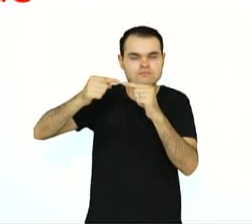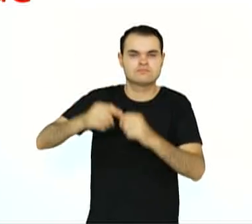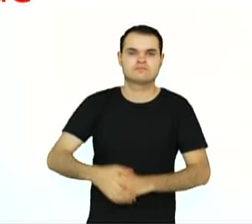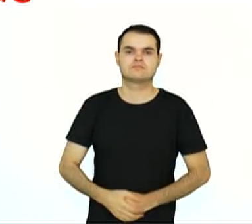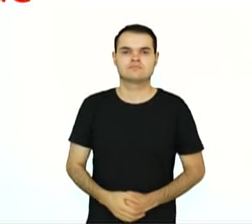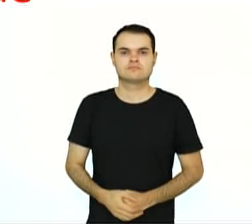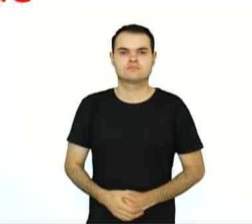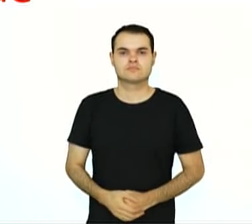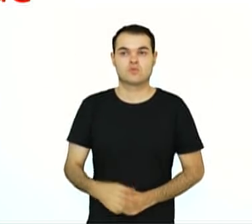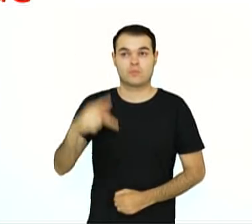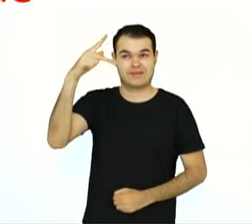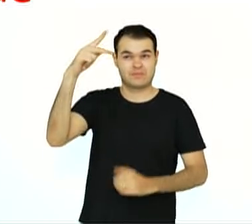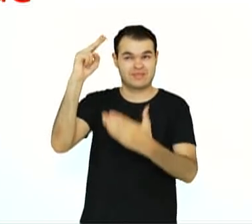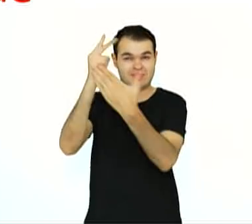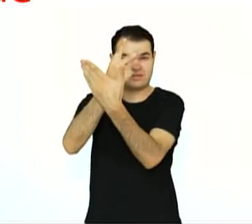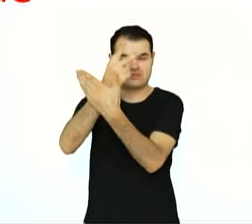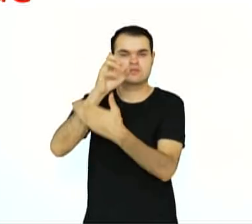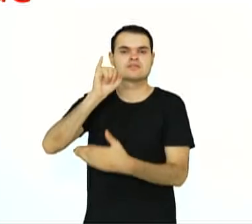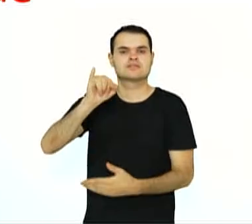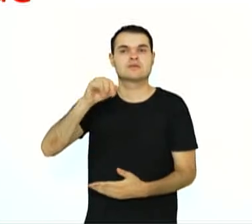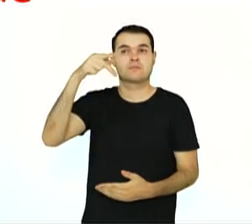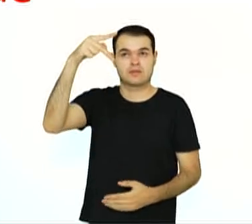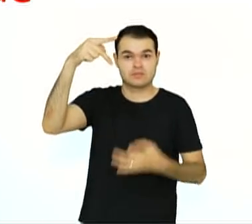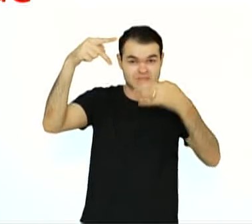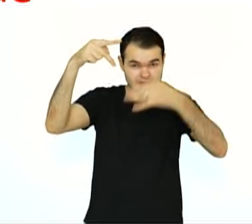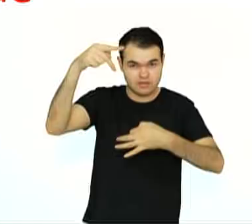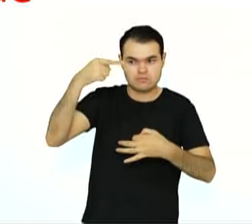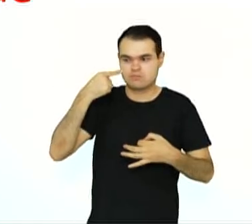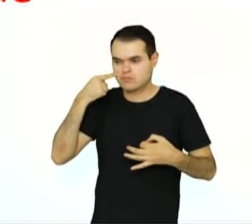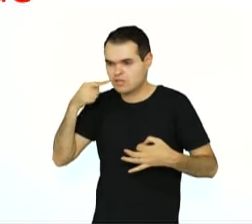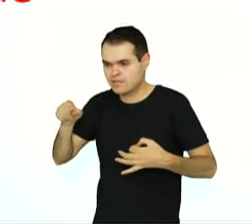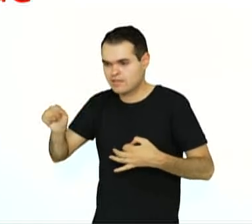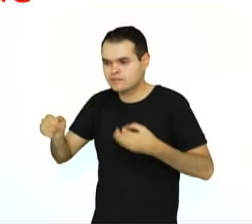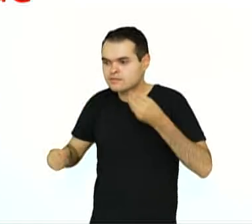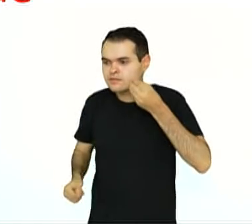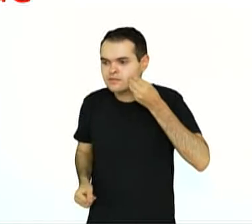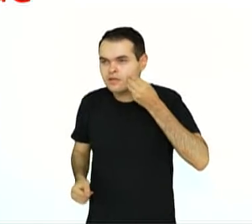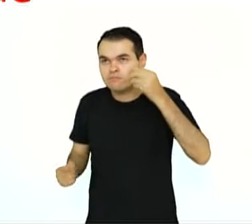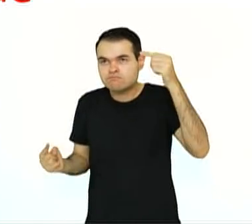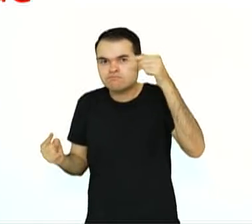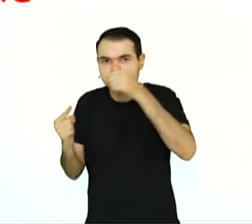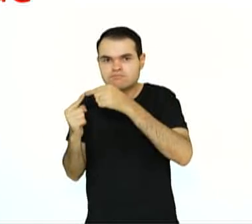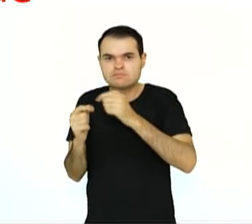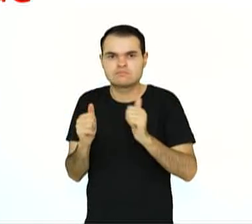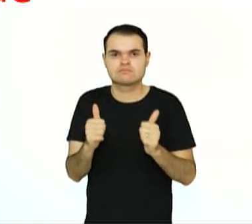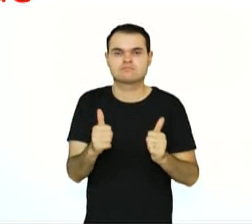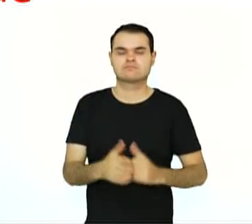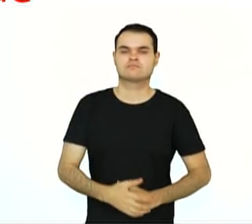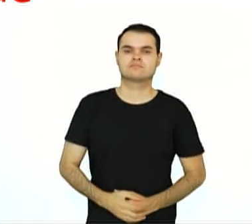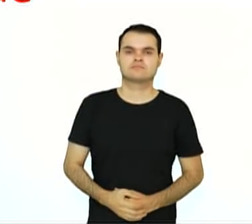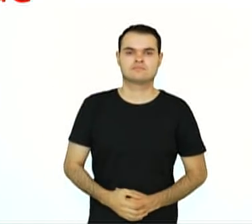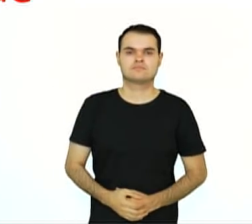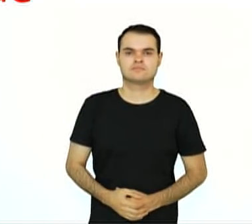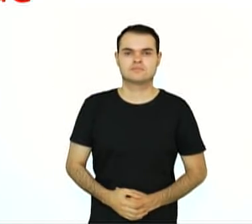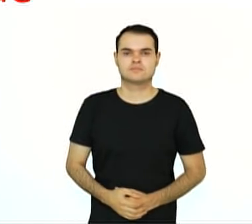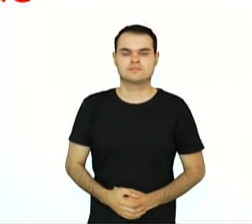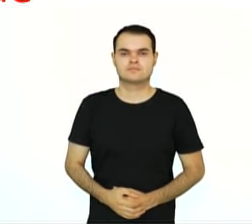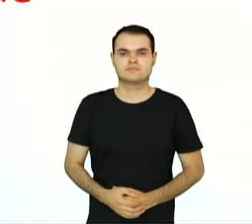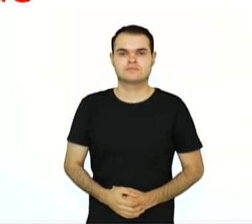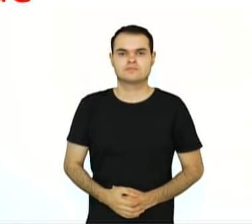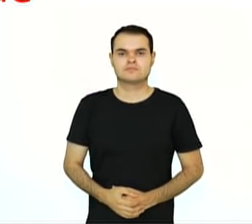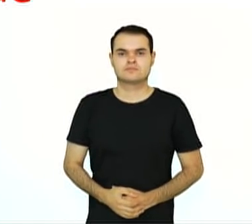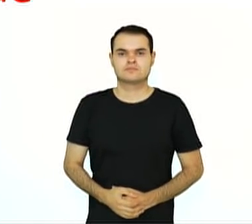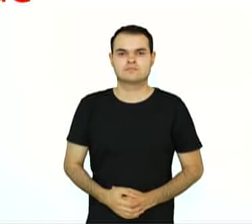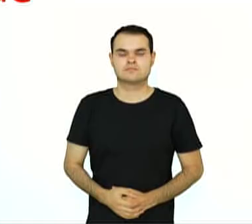perímetro deu errado. Mas se o perímetro tivesse dado certo, a gente ia ter que testar a área para ver se funcionava. Tá? Apesar disso, como o